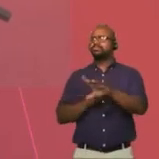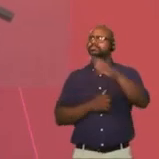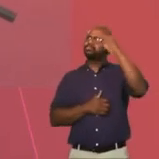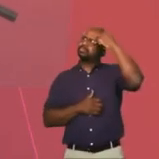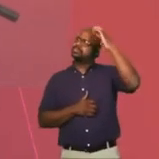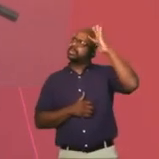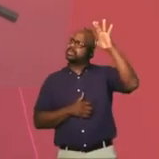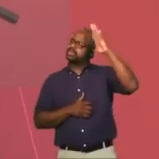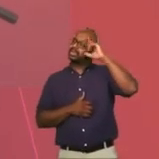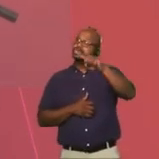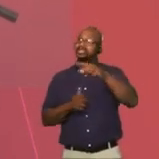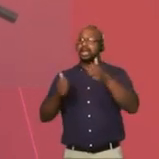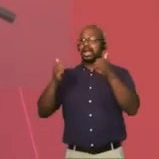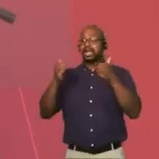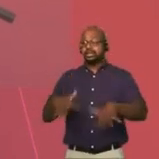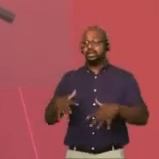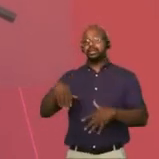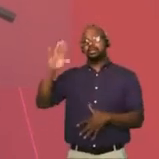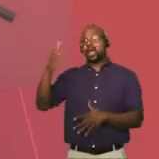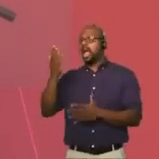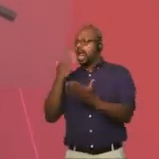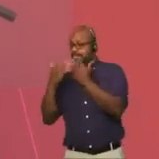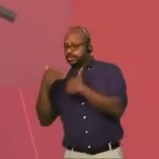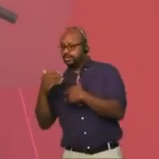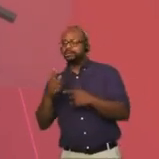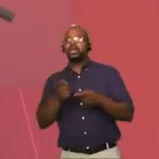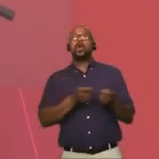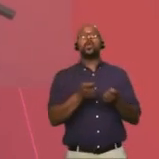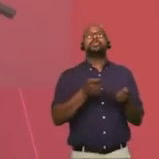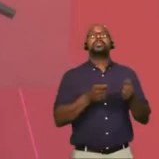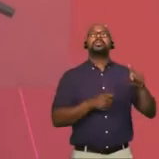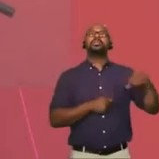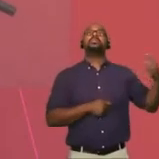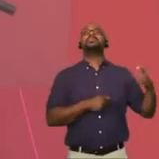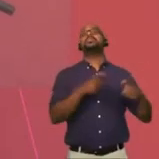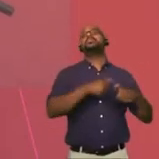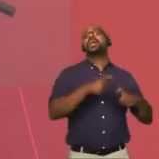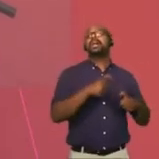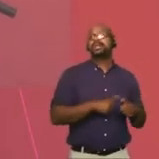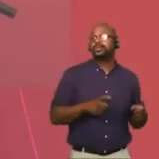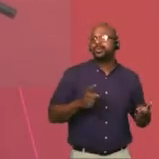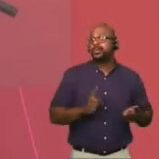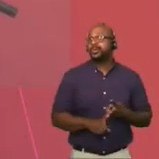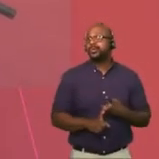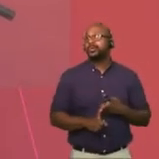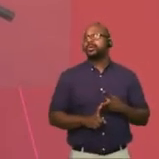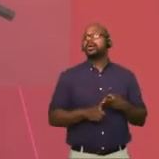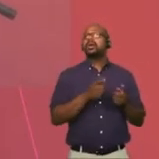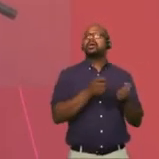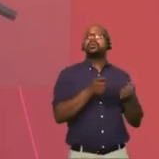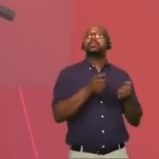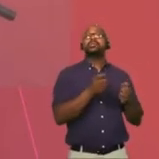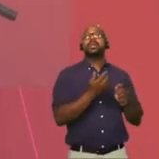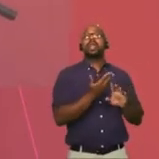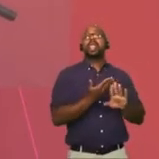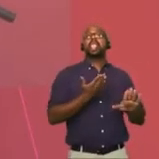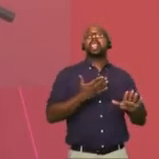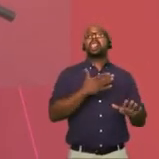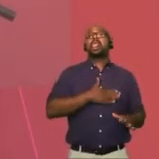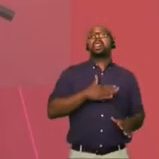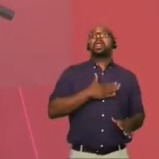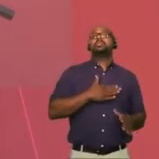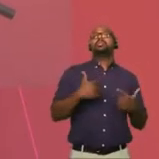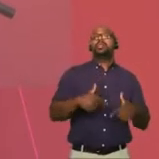pensar o que você tá gastando a mais na alimentação você tá economizando depois no médico no seu afastamento no